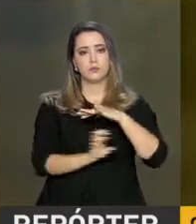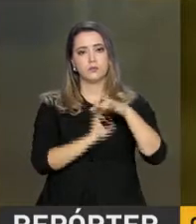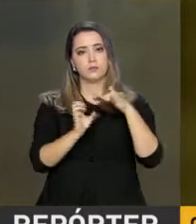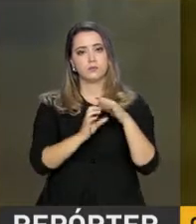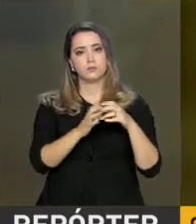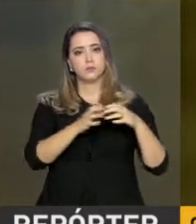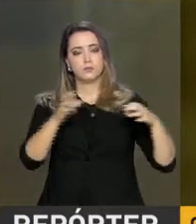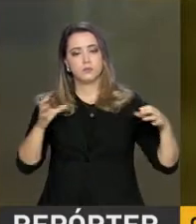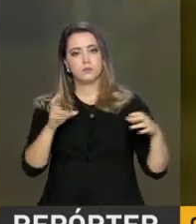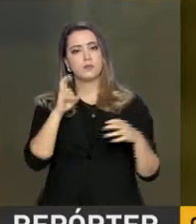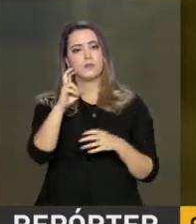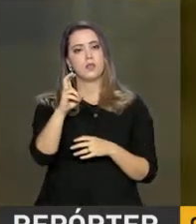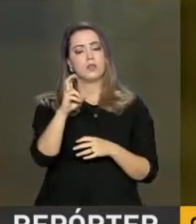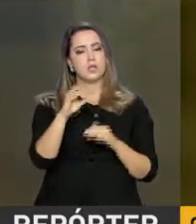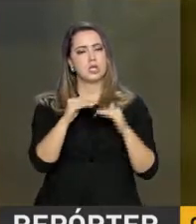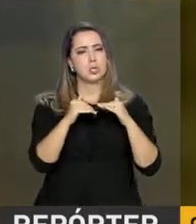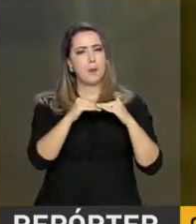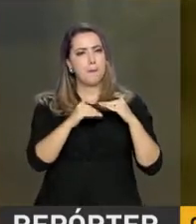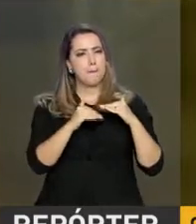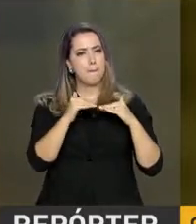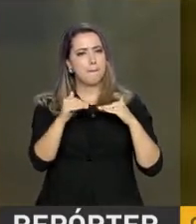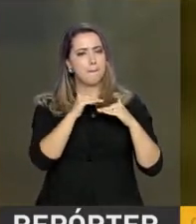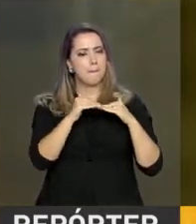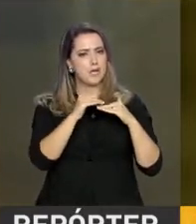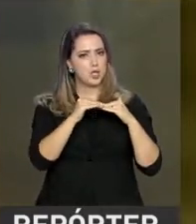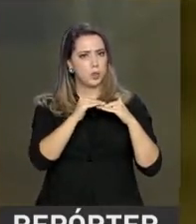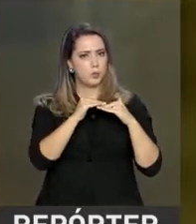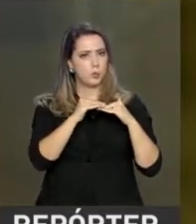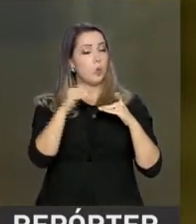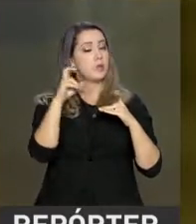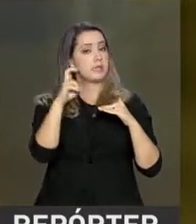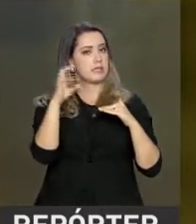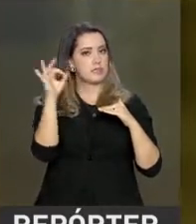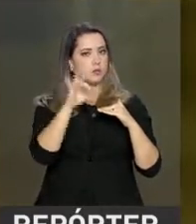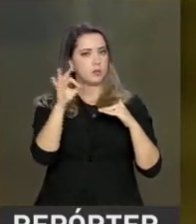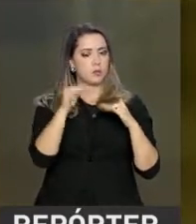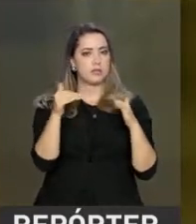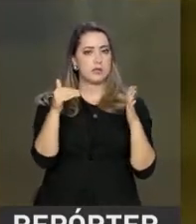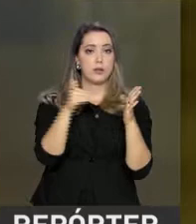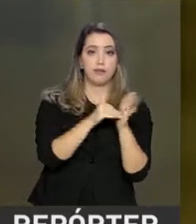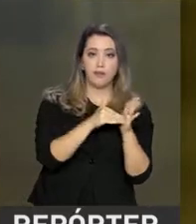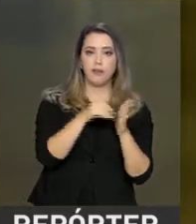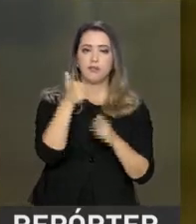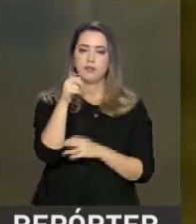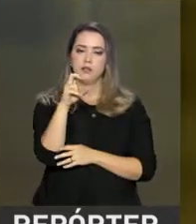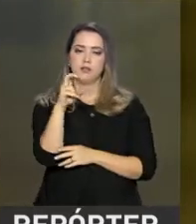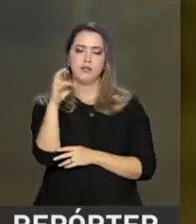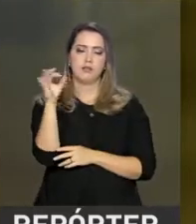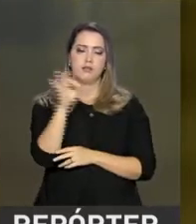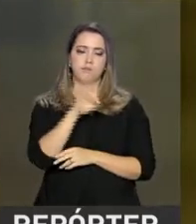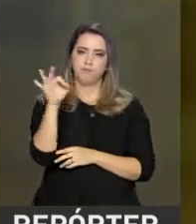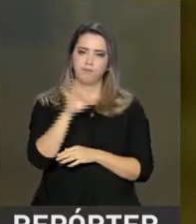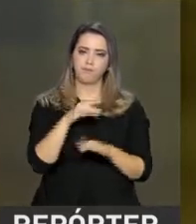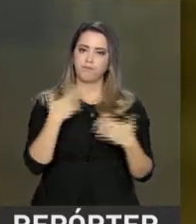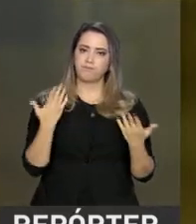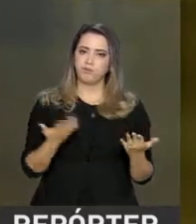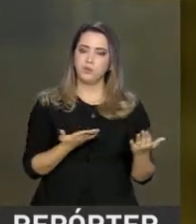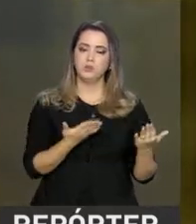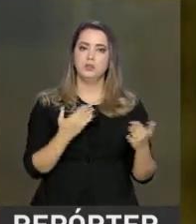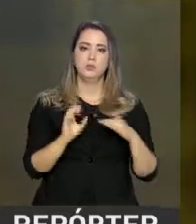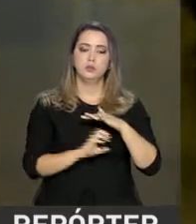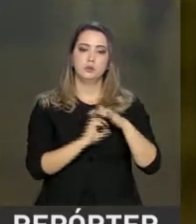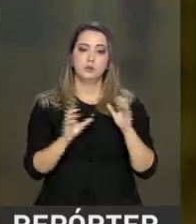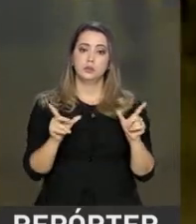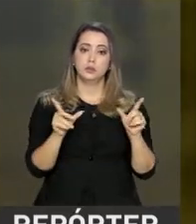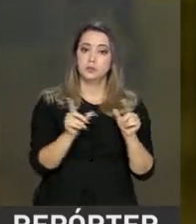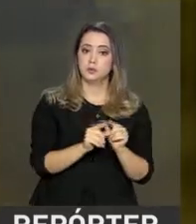no mínimo 5% e no máximo 15% de vagas que exijam formação profissional já para as micro e pequenas